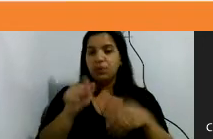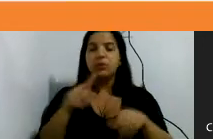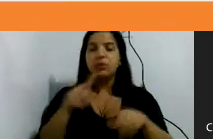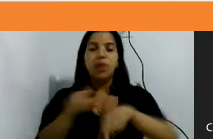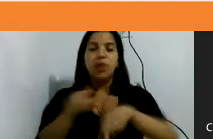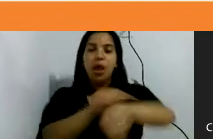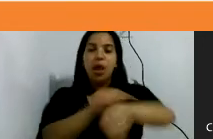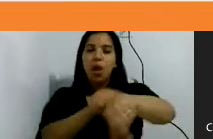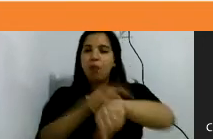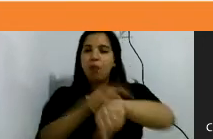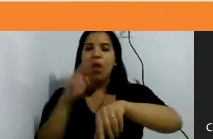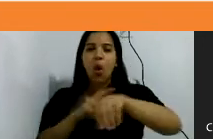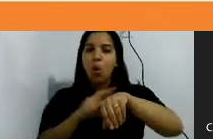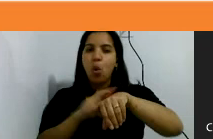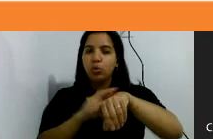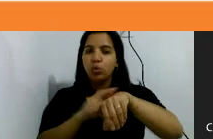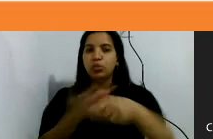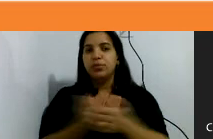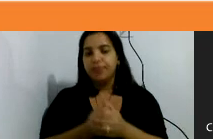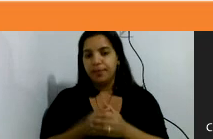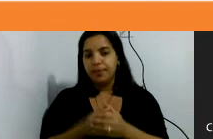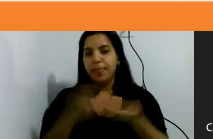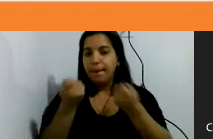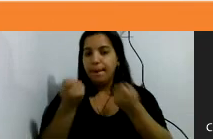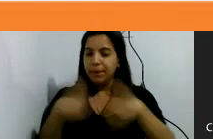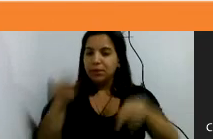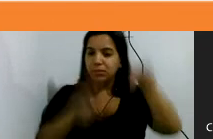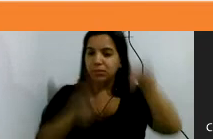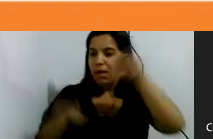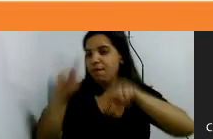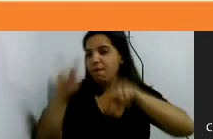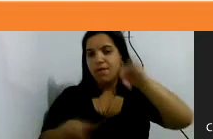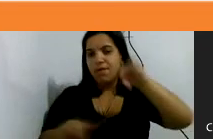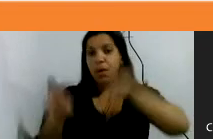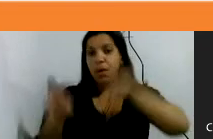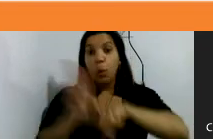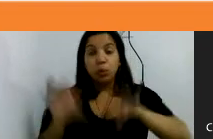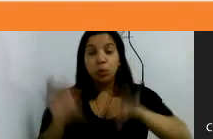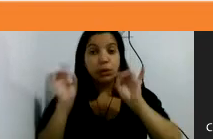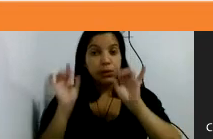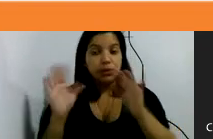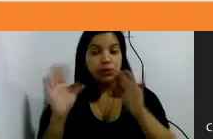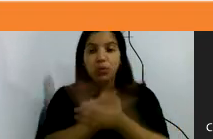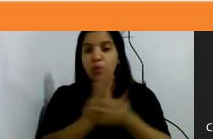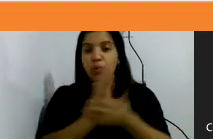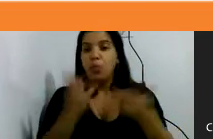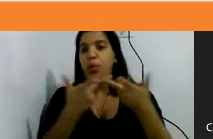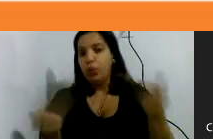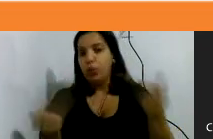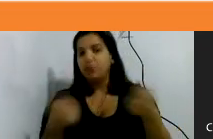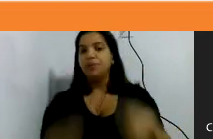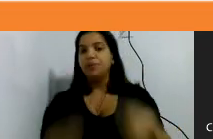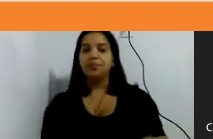todo caso tem que ser avaliado particularmente quanto ao uso específico de alguma bolsa.